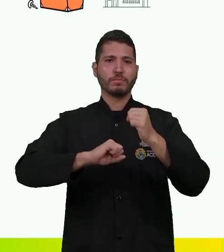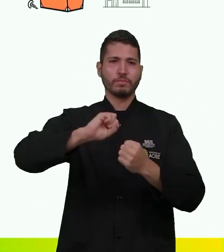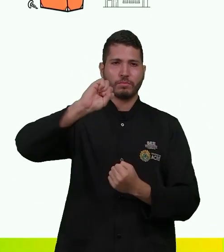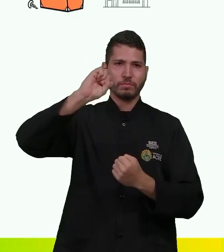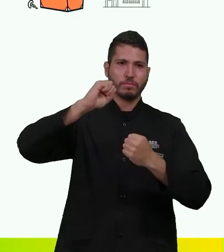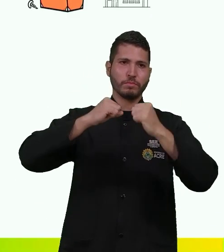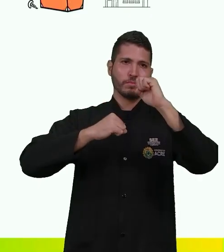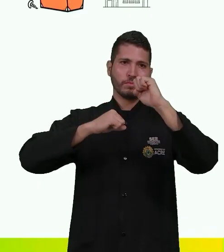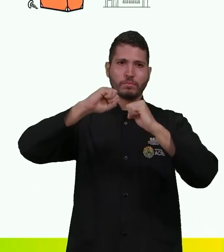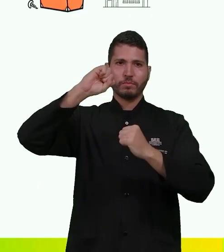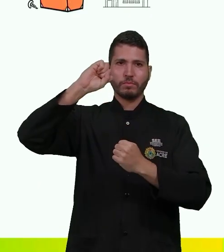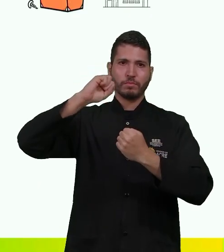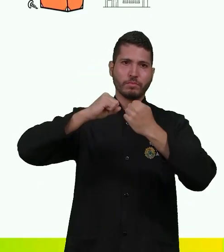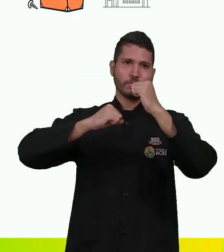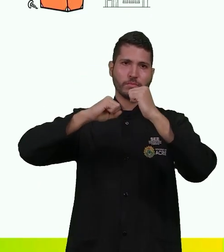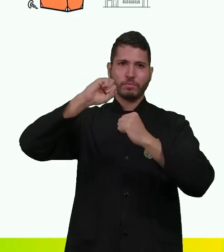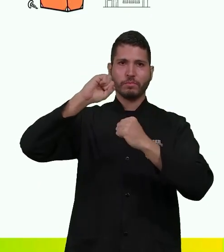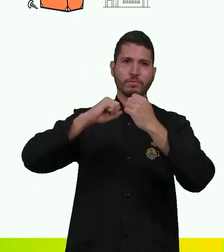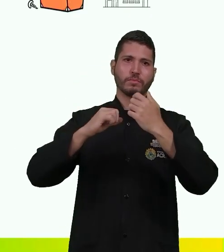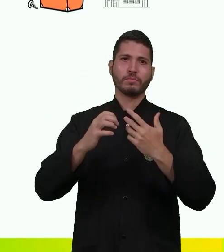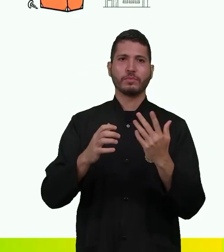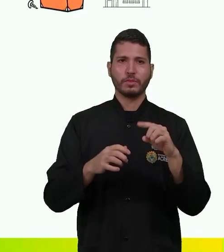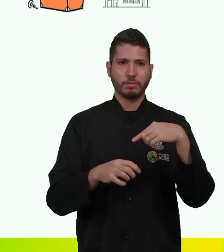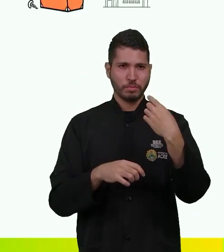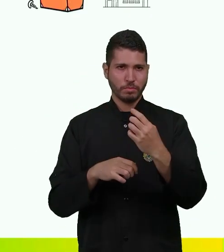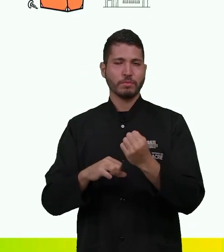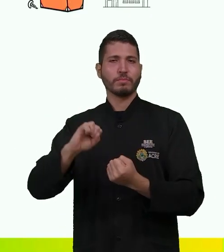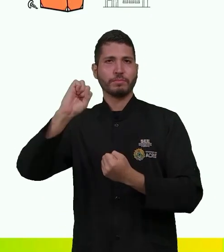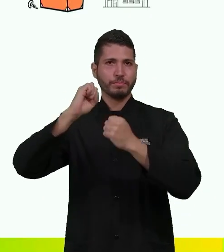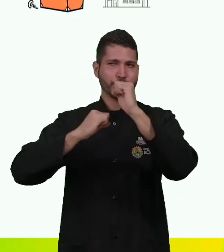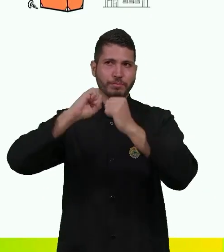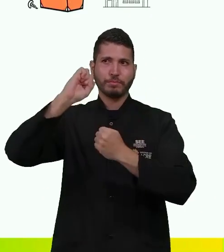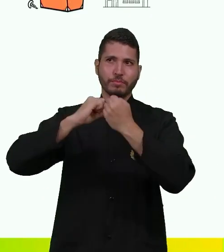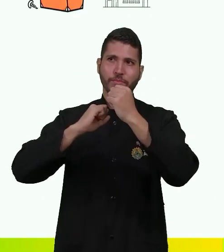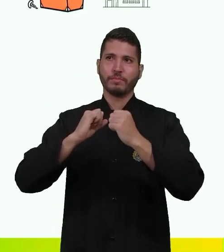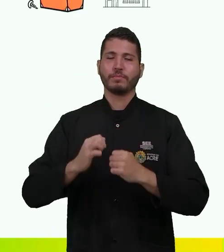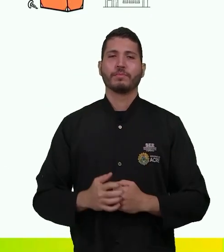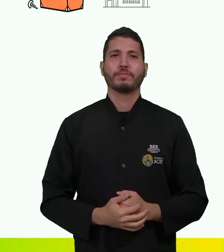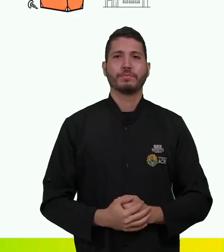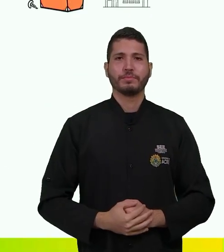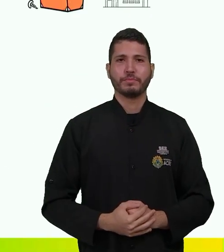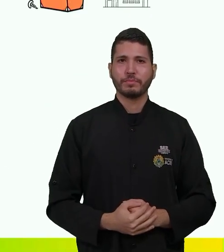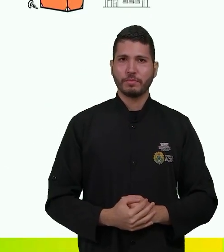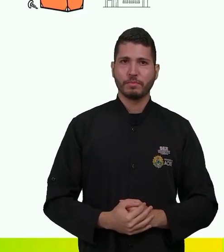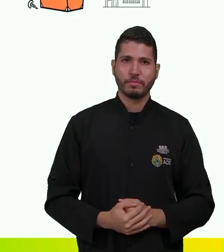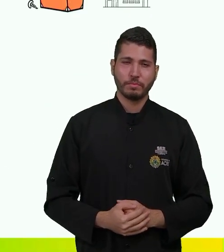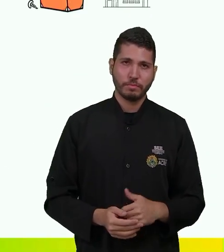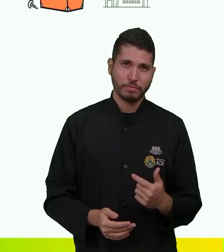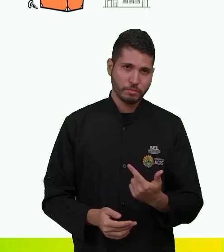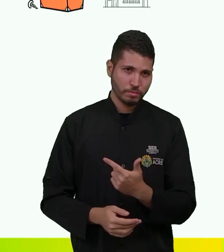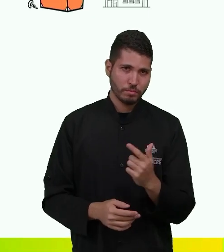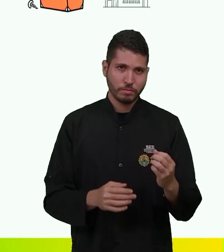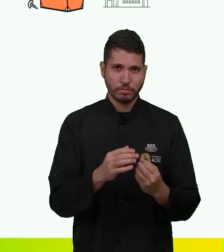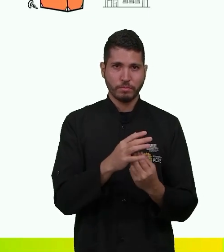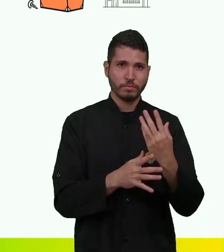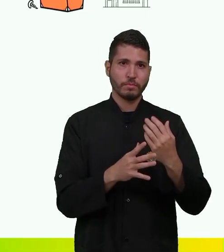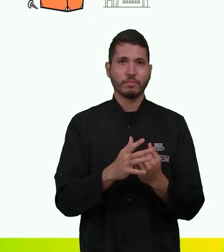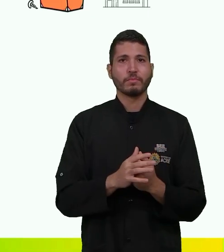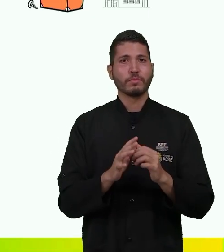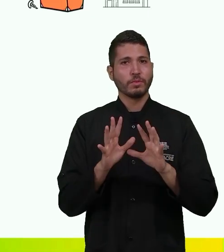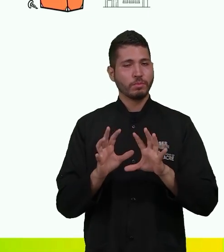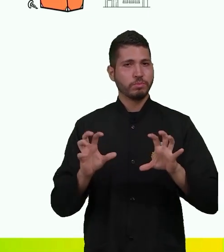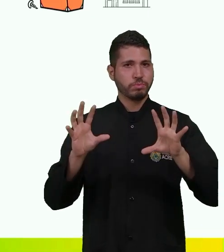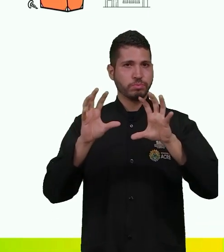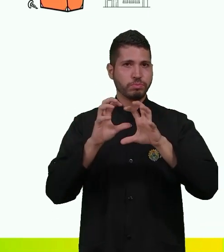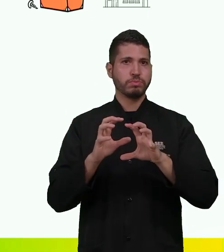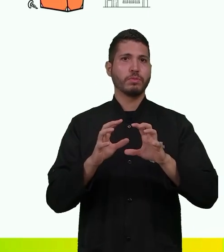ele revolucionou a indústria têxtil. Outra invenção que eu falei agora há pouco, que eu citei, foi